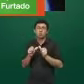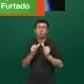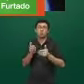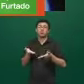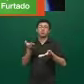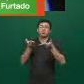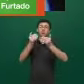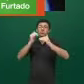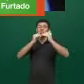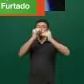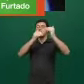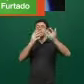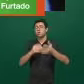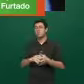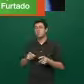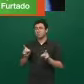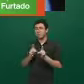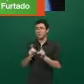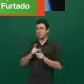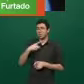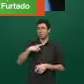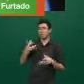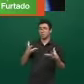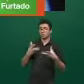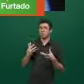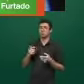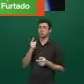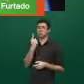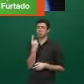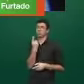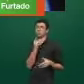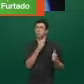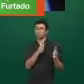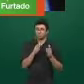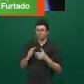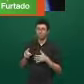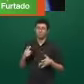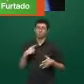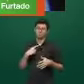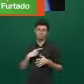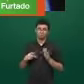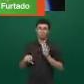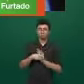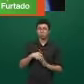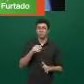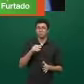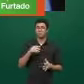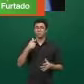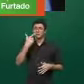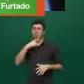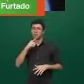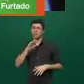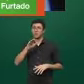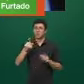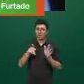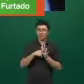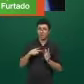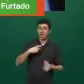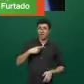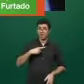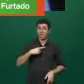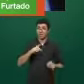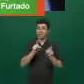que é unânime hoje entre os secretários para que haja uma continuidade, para que se tenha uma nova, um novo edital, que a gente está sempre pedindo isso, né, para